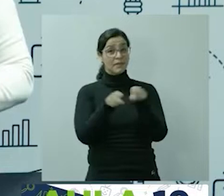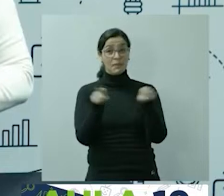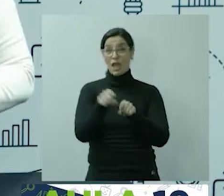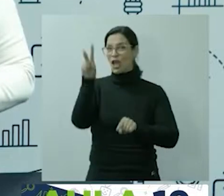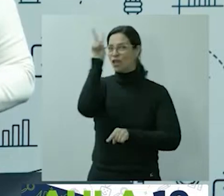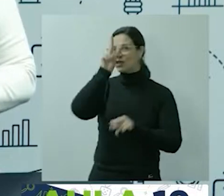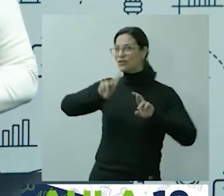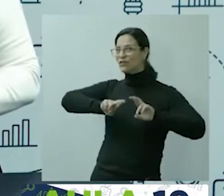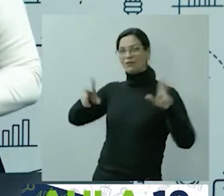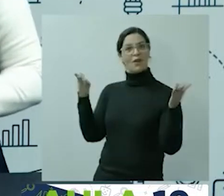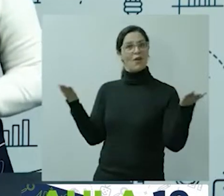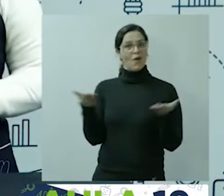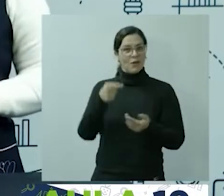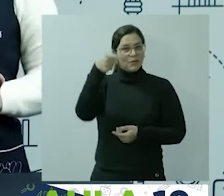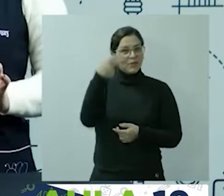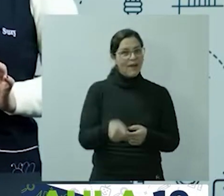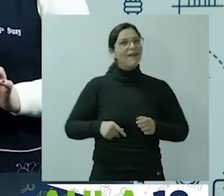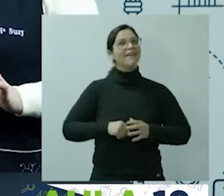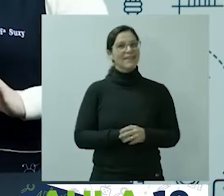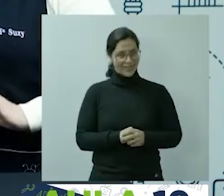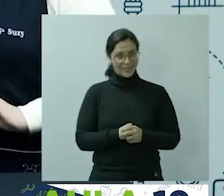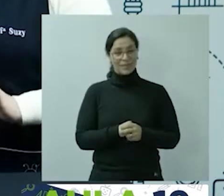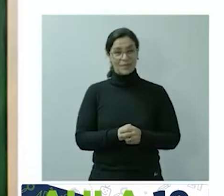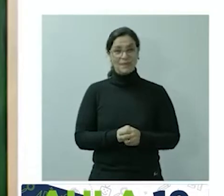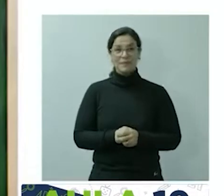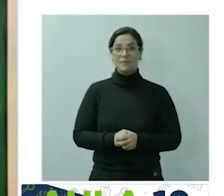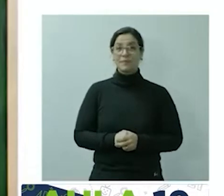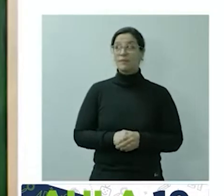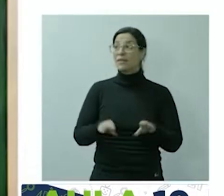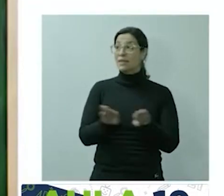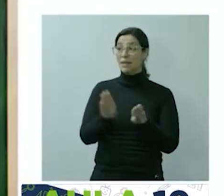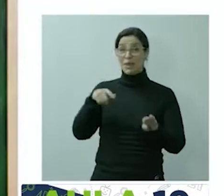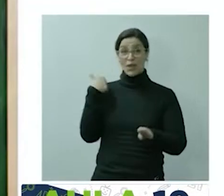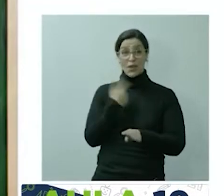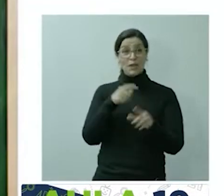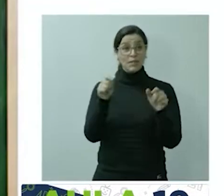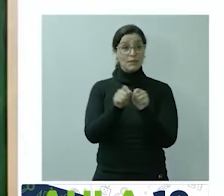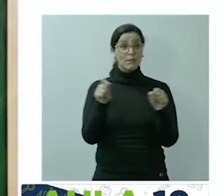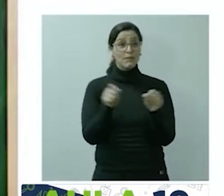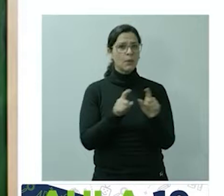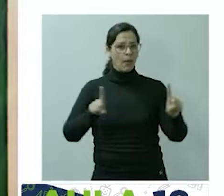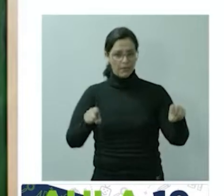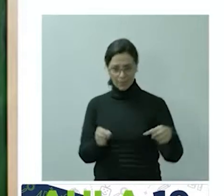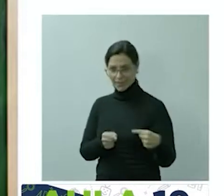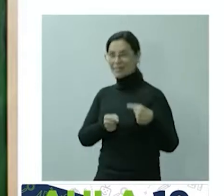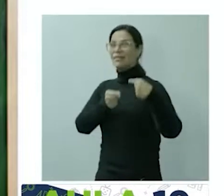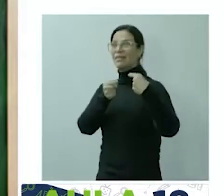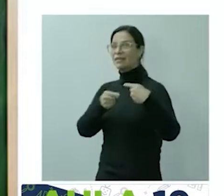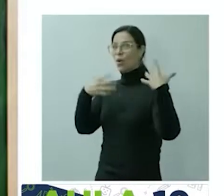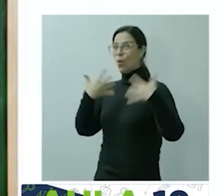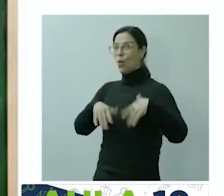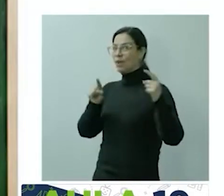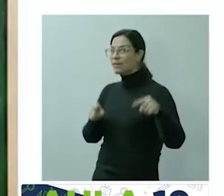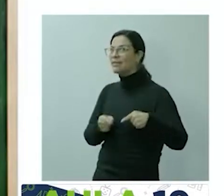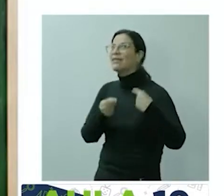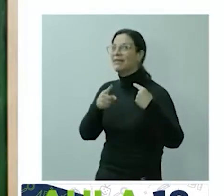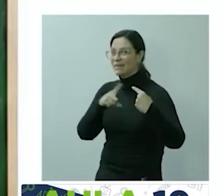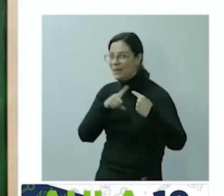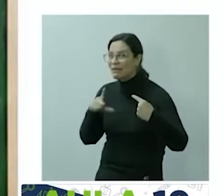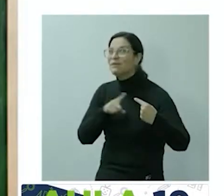uma história diferente hoje aqui. E faremos alguns desafios sobre essa